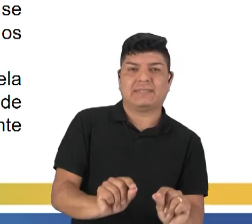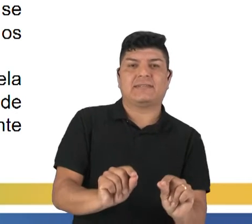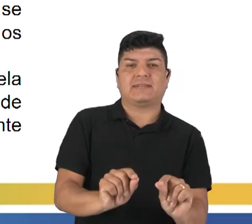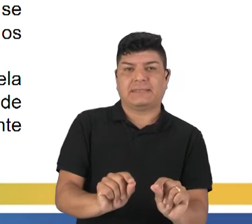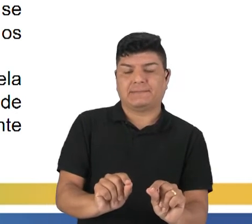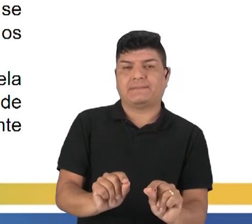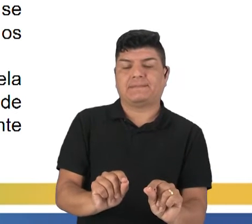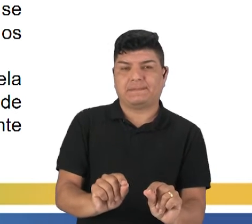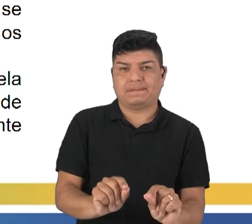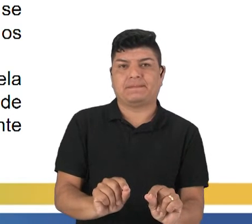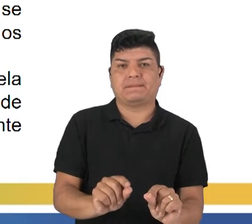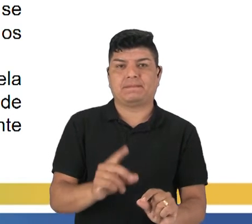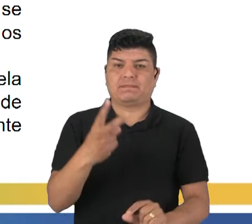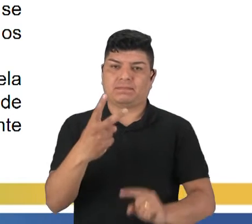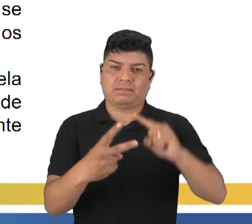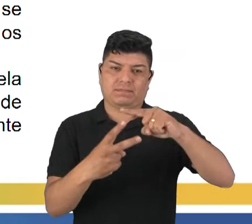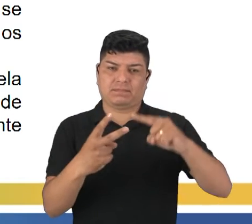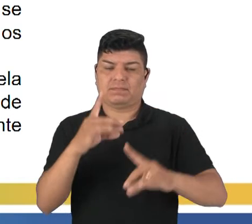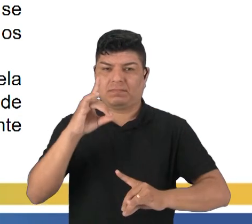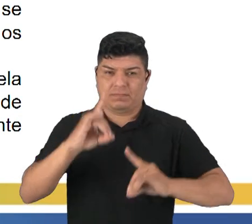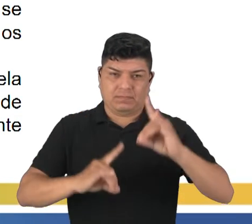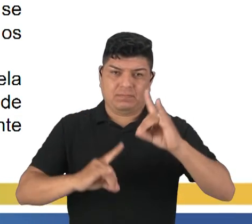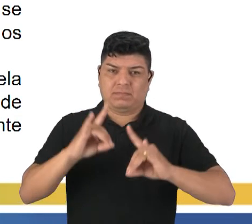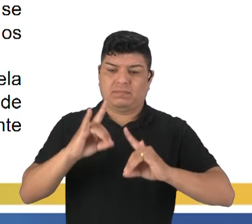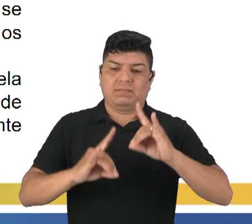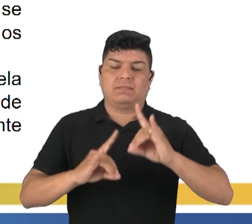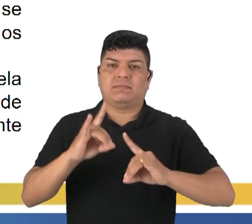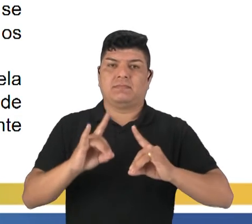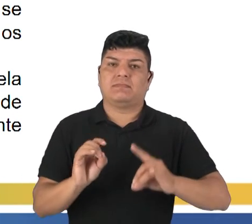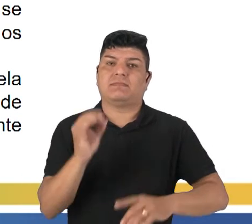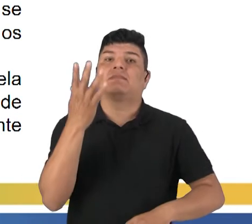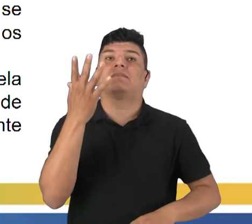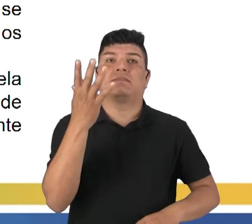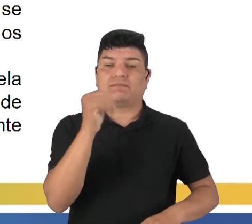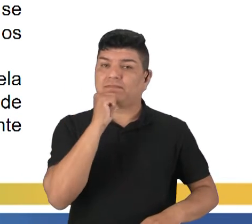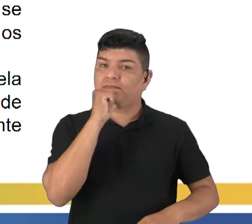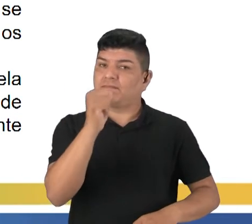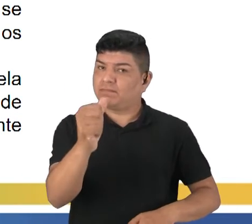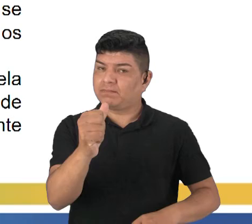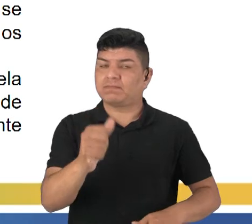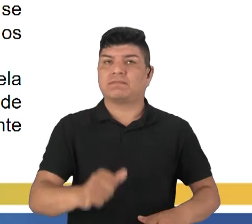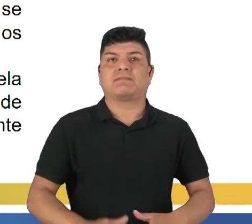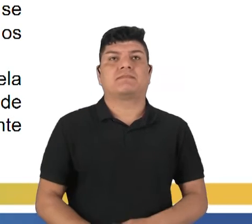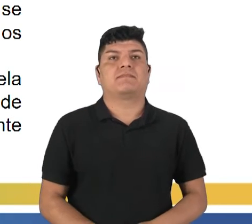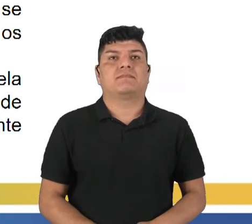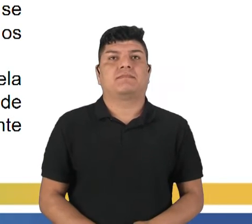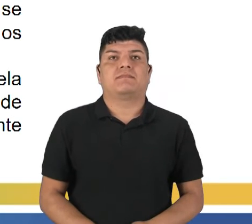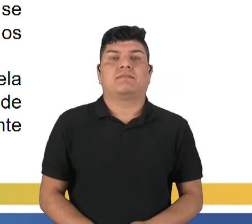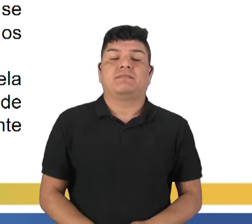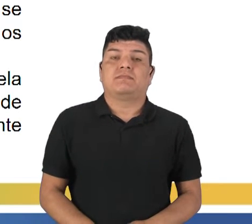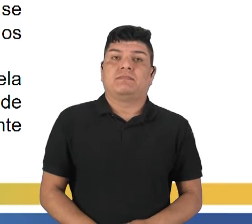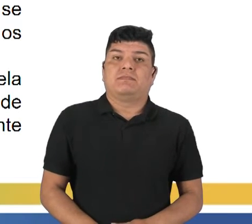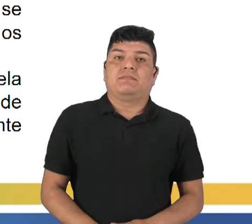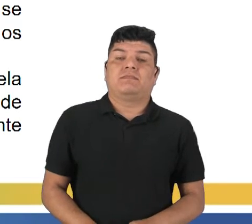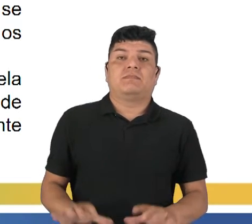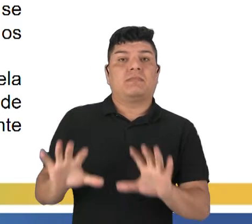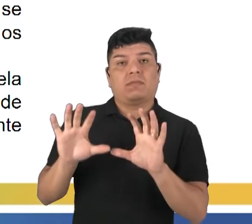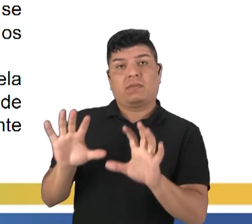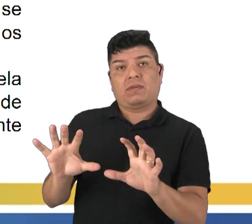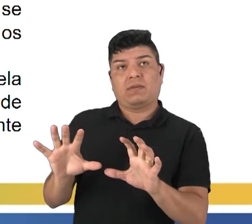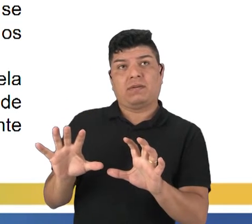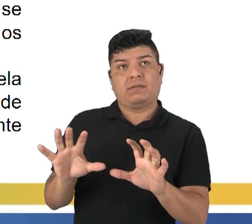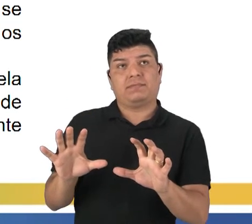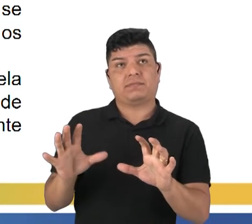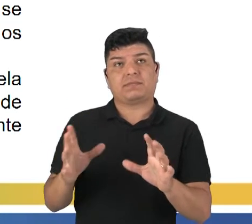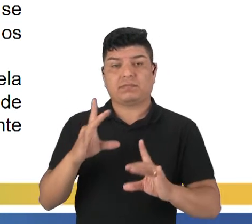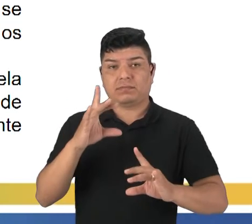abrupta, né, a queda brusca desses dois hormônios, acontece então a menstruação. Bom, nessa ocasião, né,